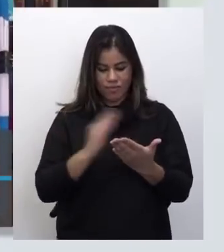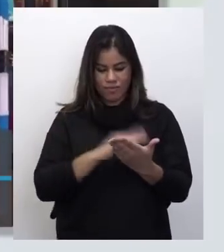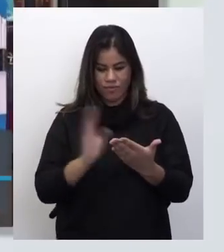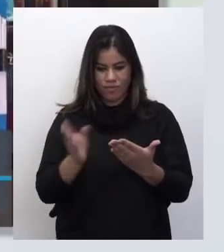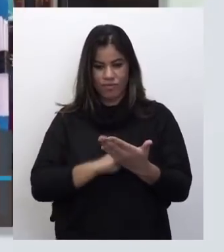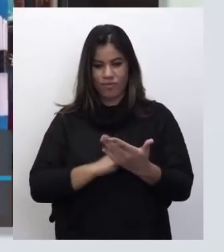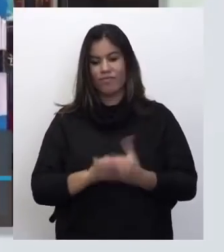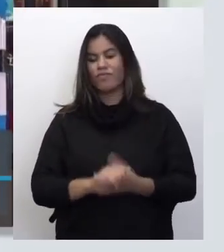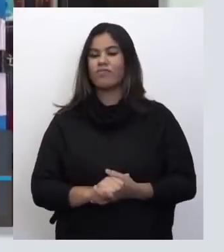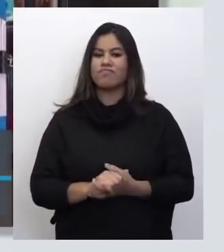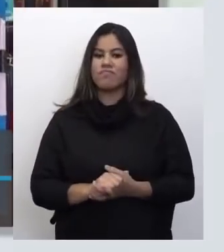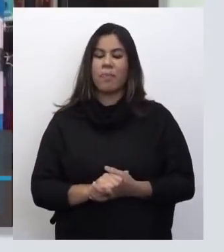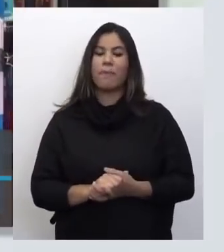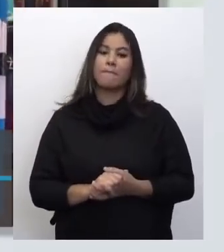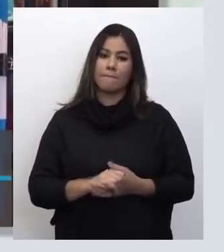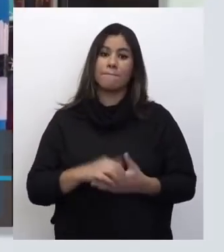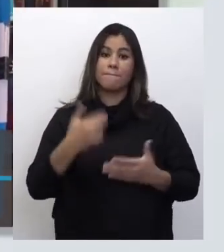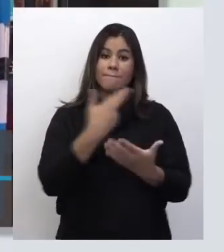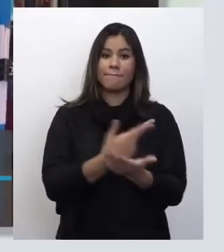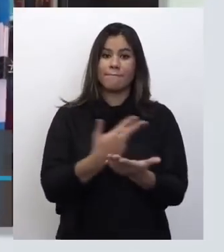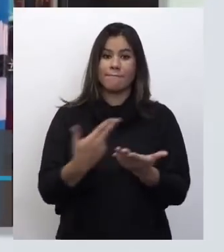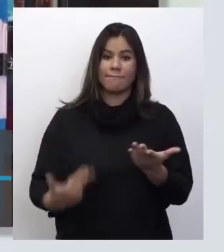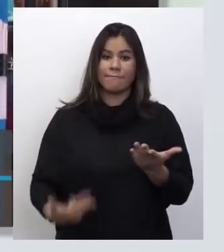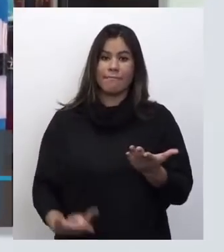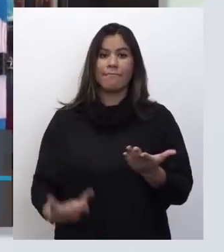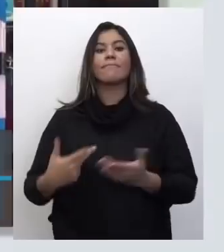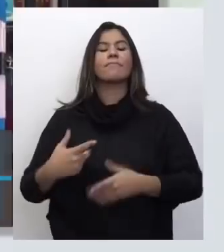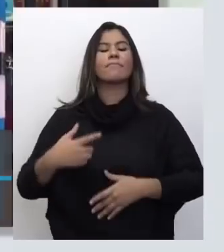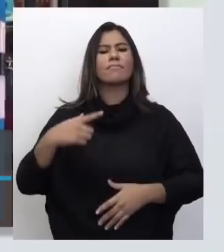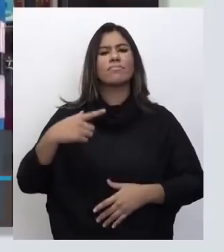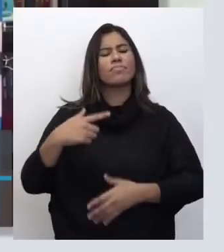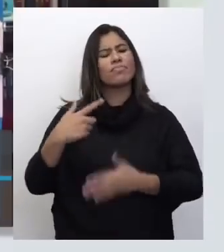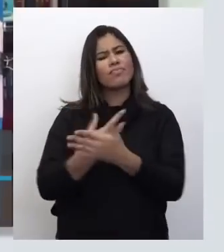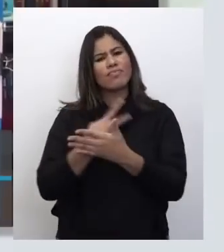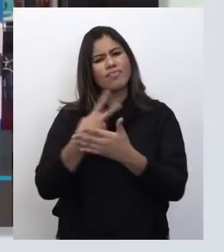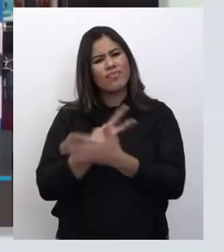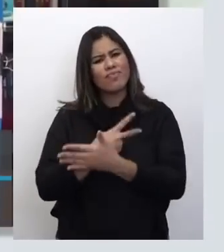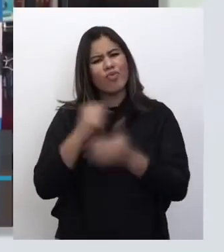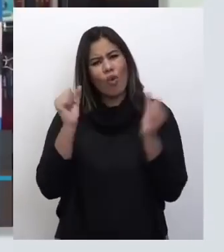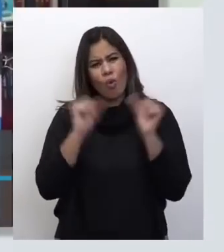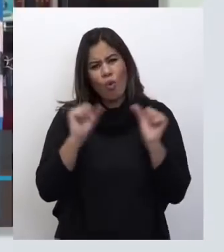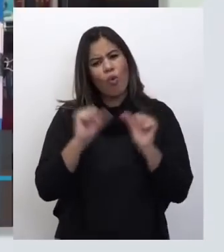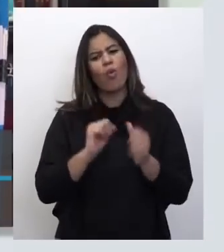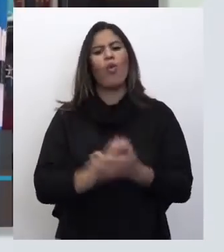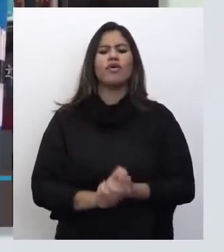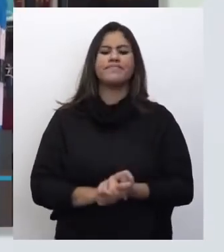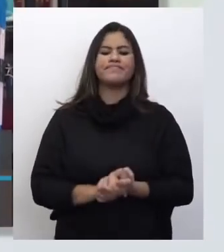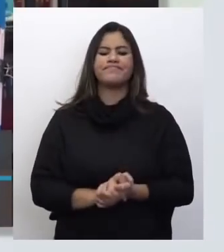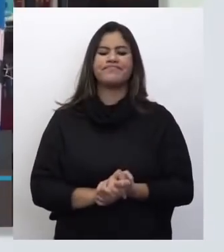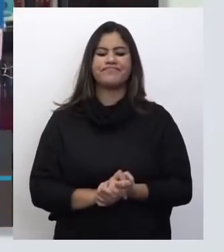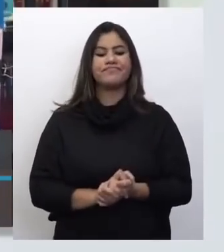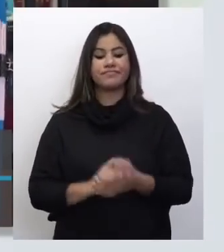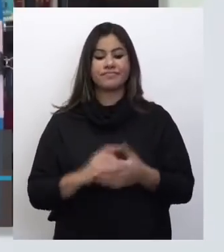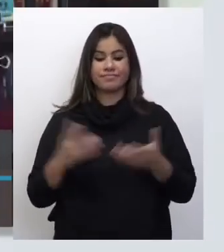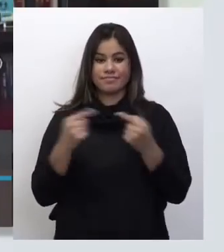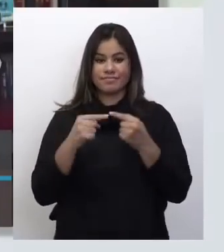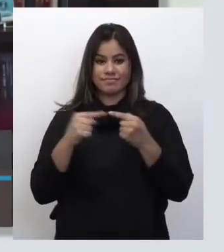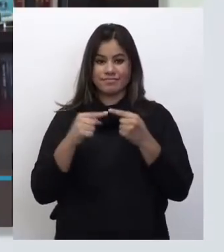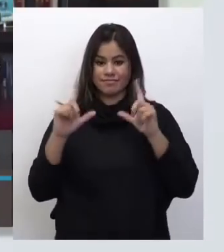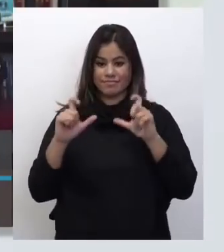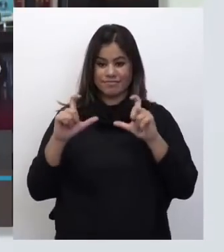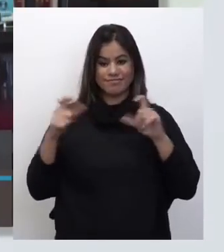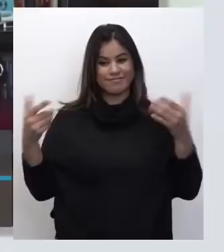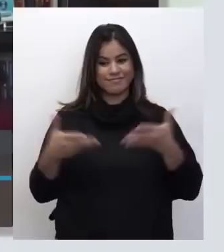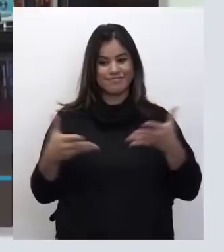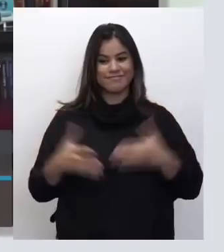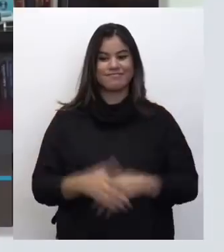minhas qualidades, defeitos e uma página em branco, porque eu ainda estou em construção. E aqui um retrato do presente. E